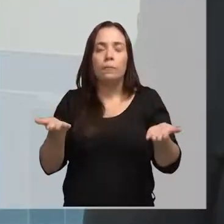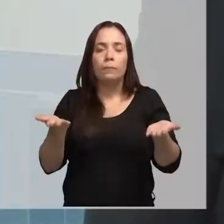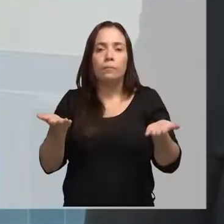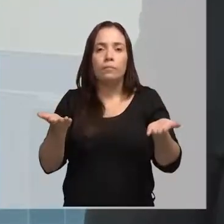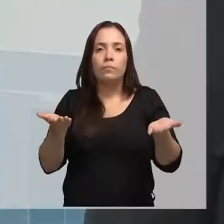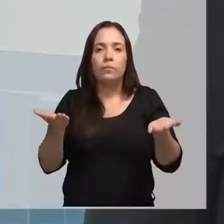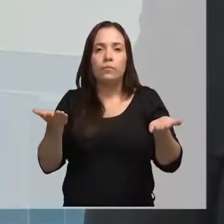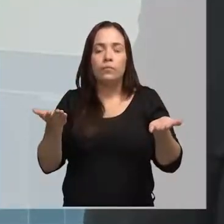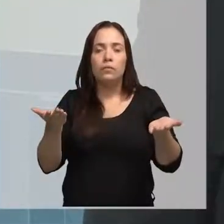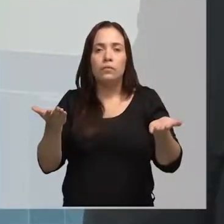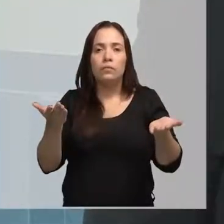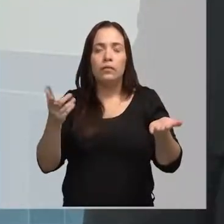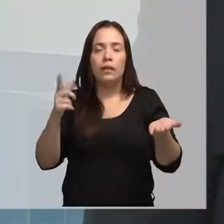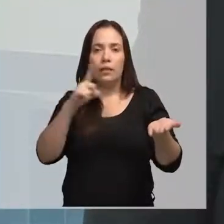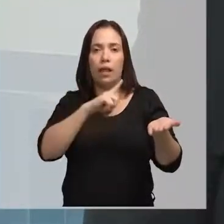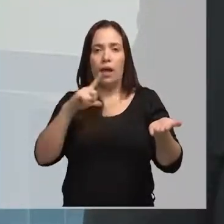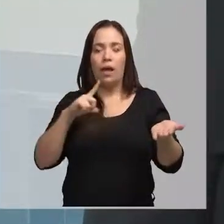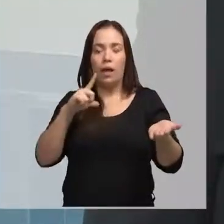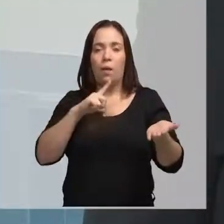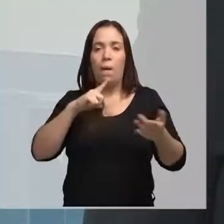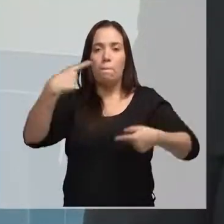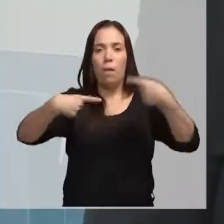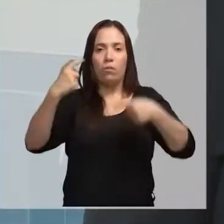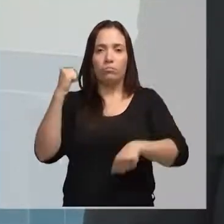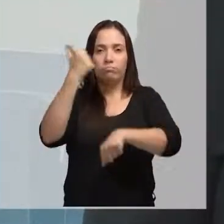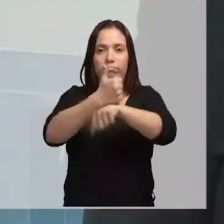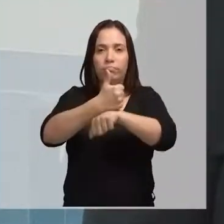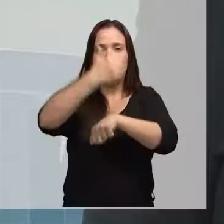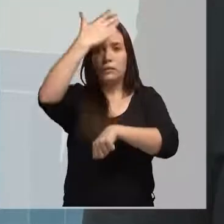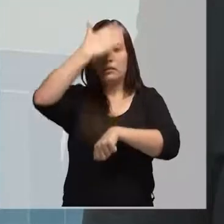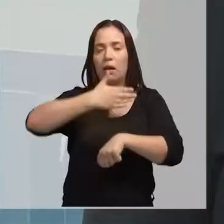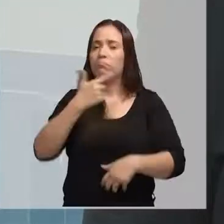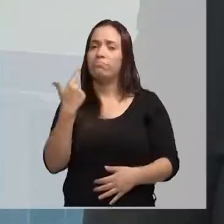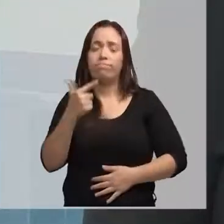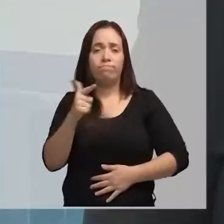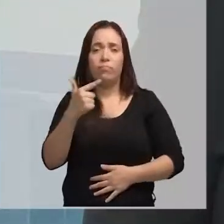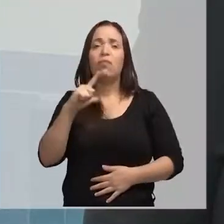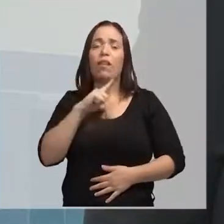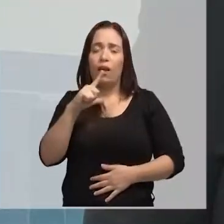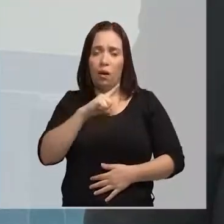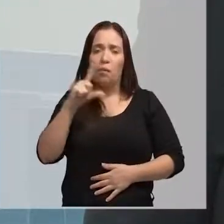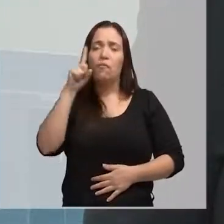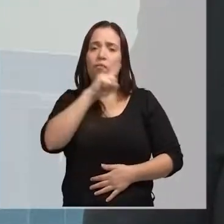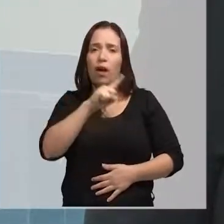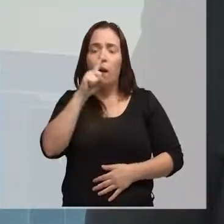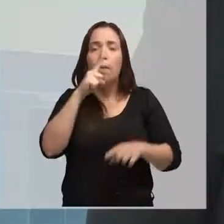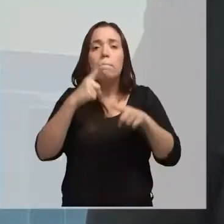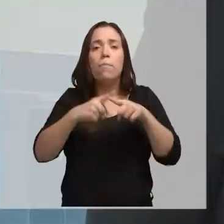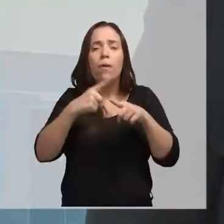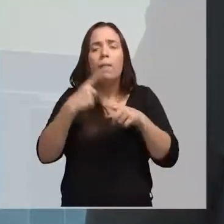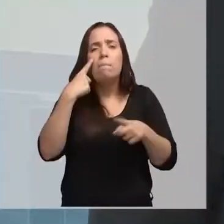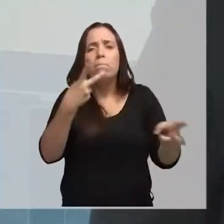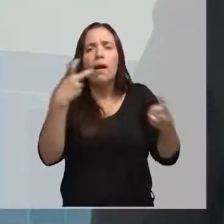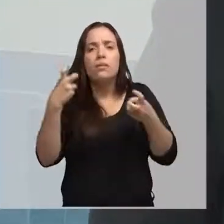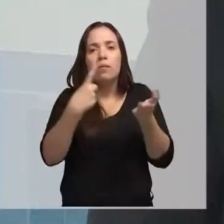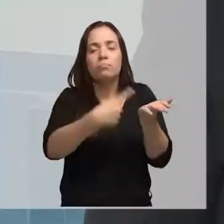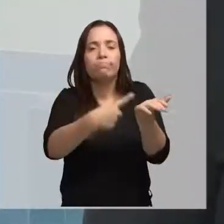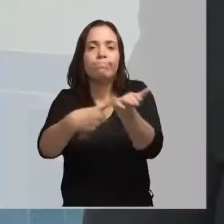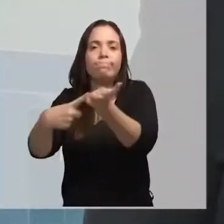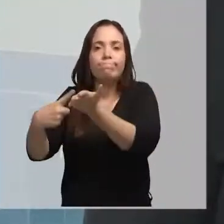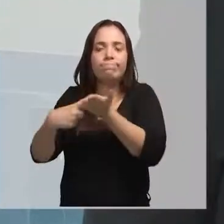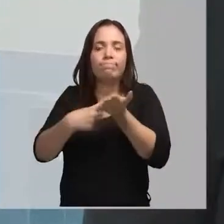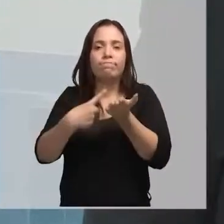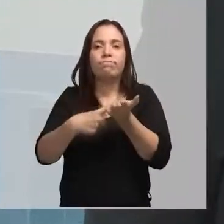governos sérios, com gestões, porque o erro, a tramóia, o embuste, começa aonde? Começa durante a